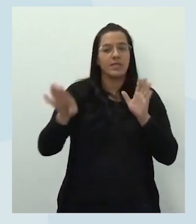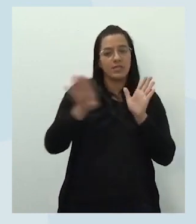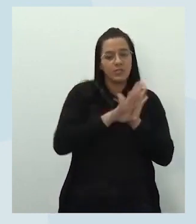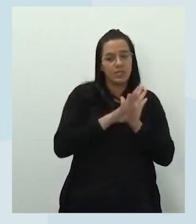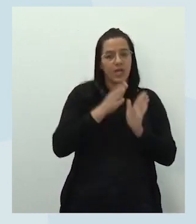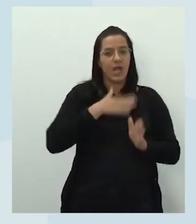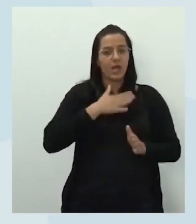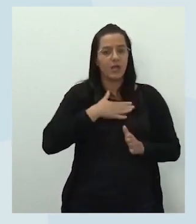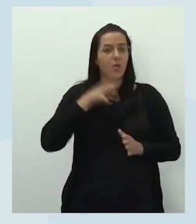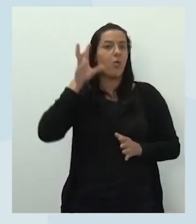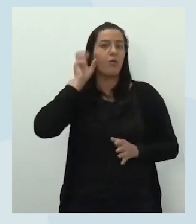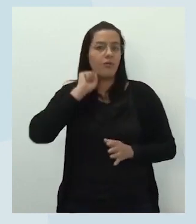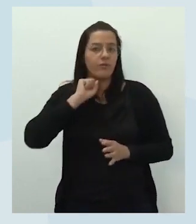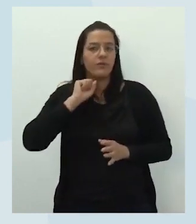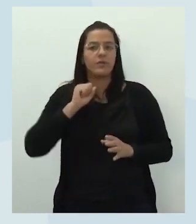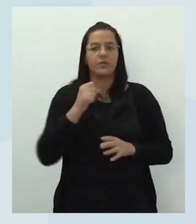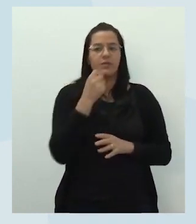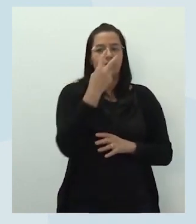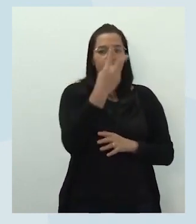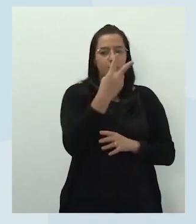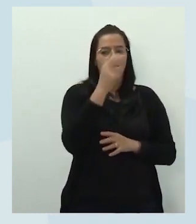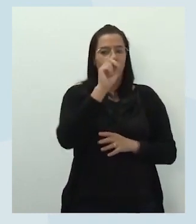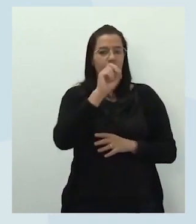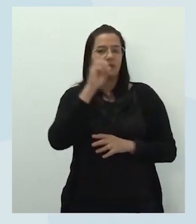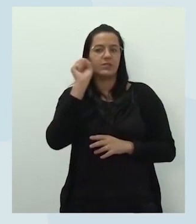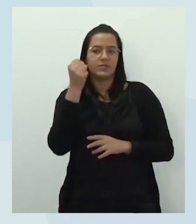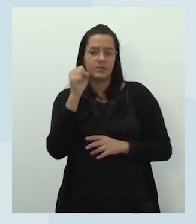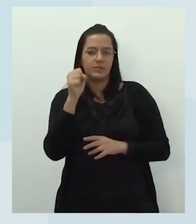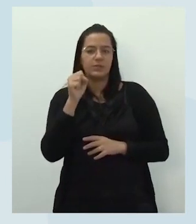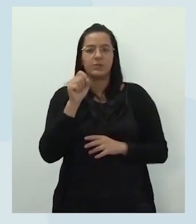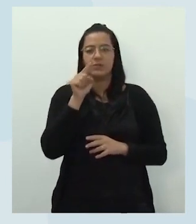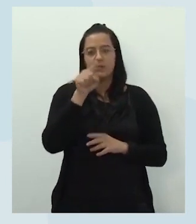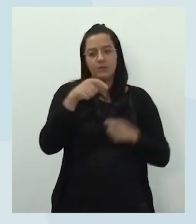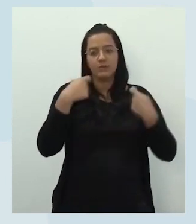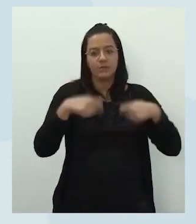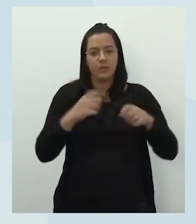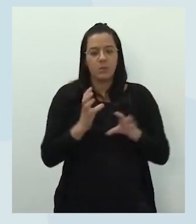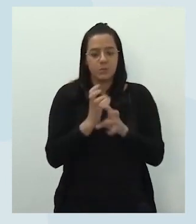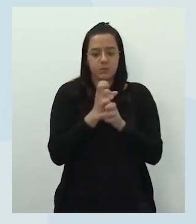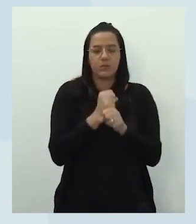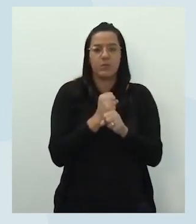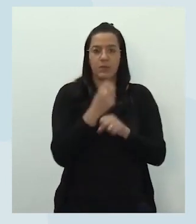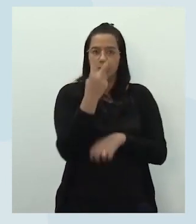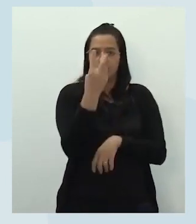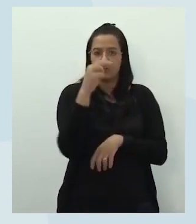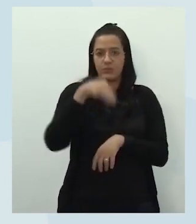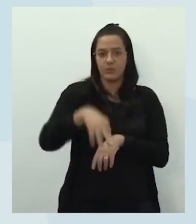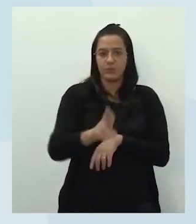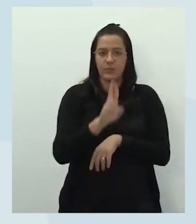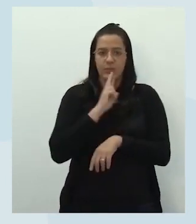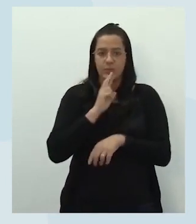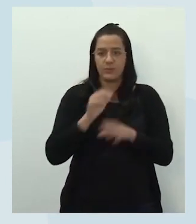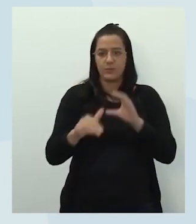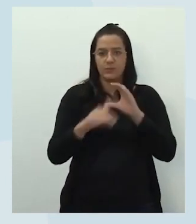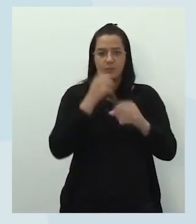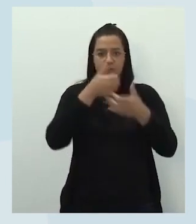vocês. Utilize 2 casas decimais. Então, vamos lá. 2 minutinhos para resolver o desafio.